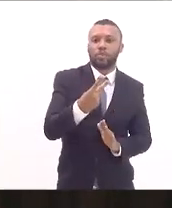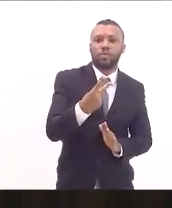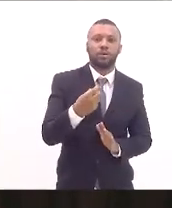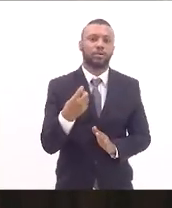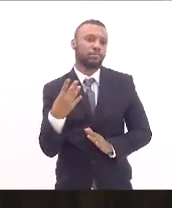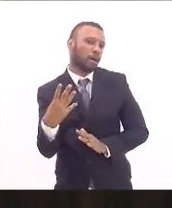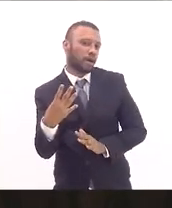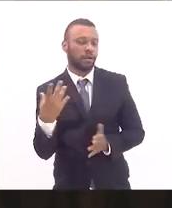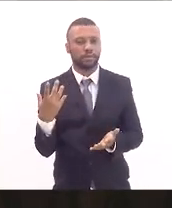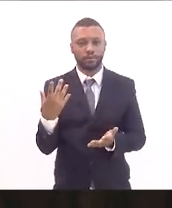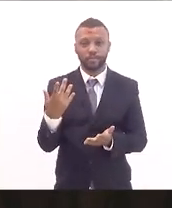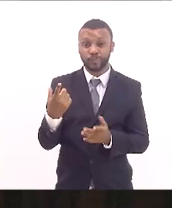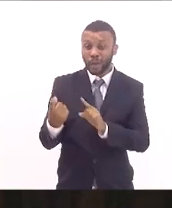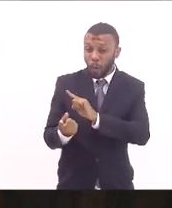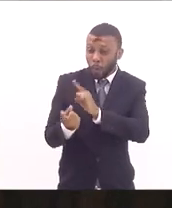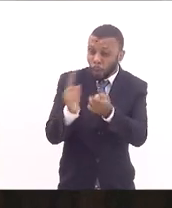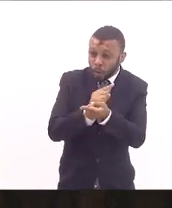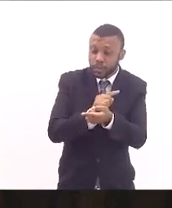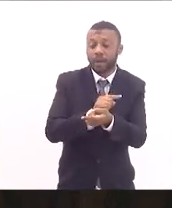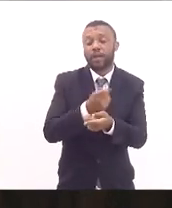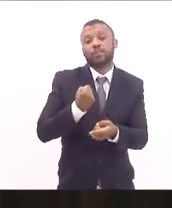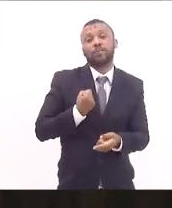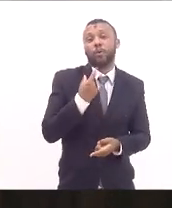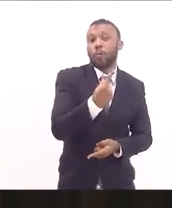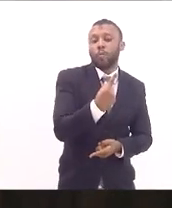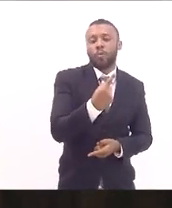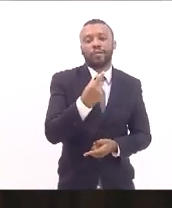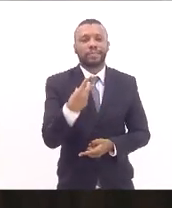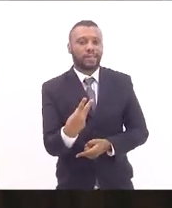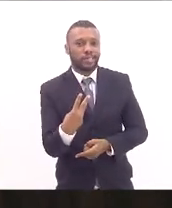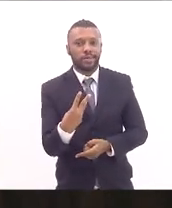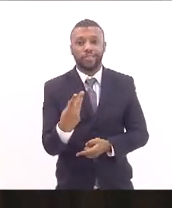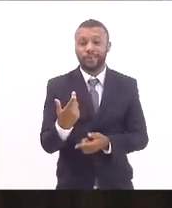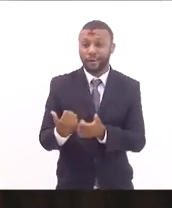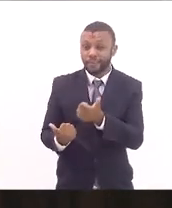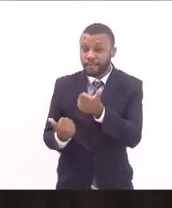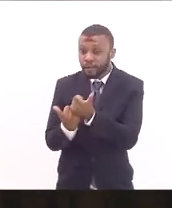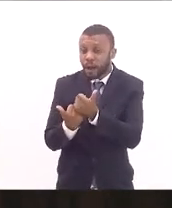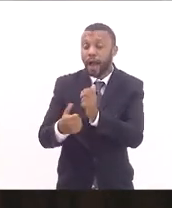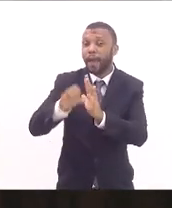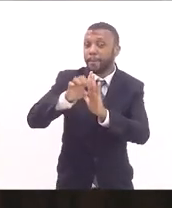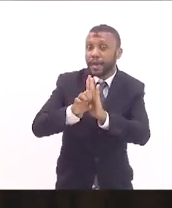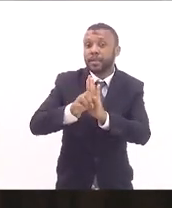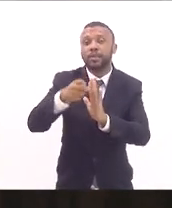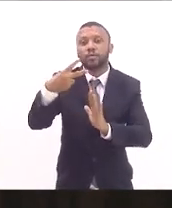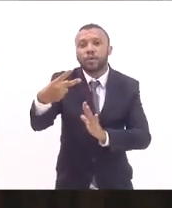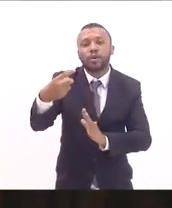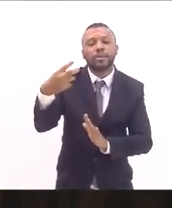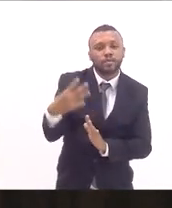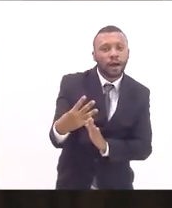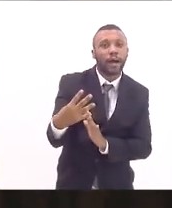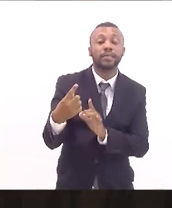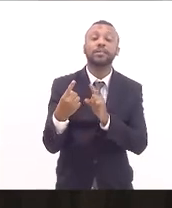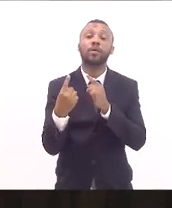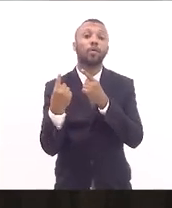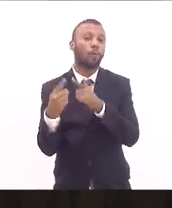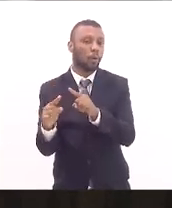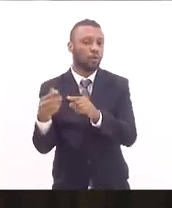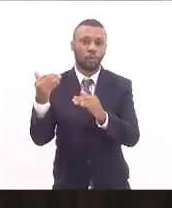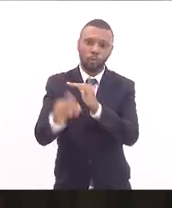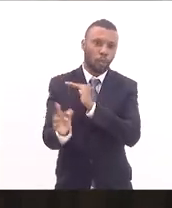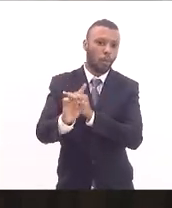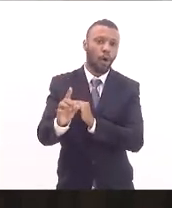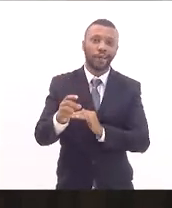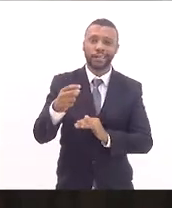contrário às emendas número 1 e 3 da pessoa com deficiência favoráveis emenda das 2 e 4 e contrário às emendas ou em três